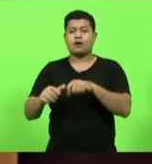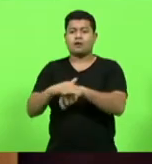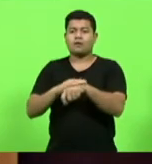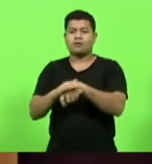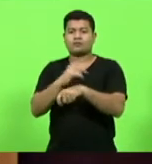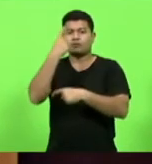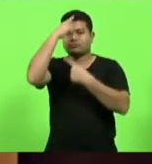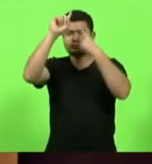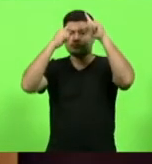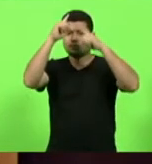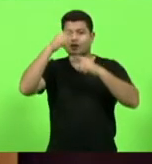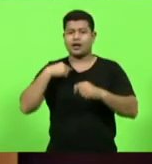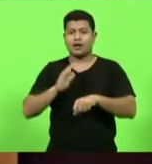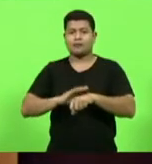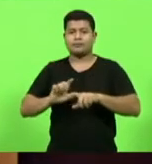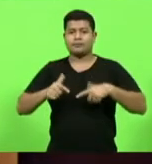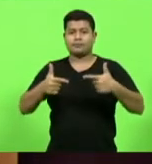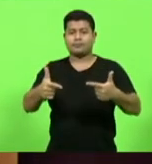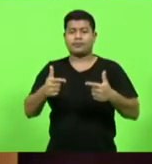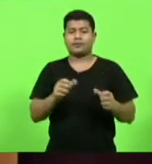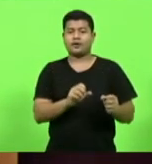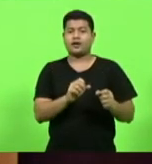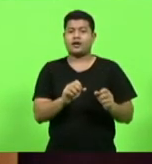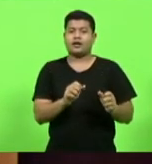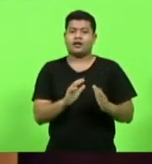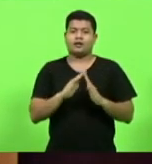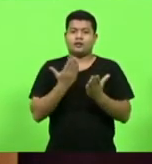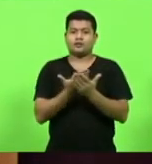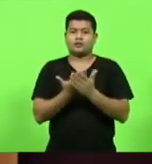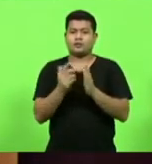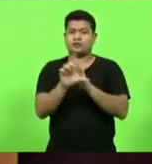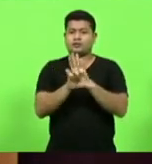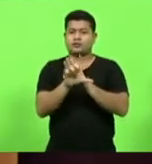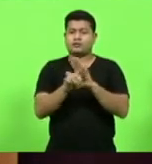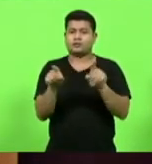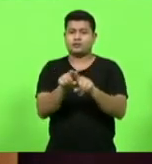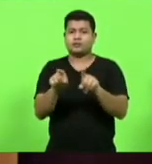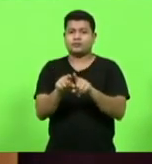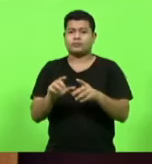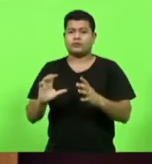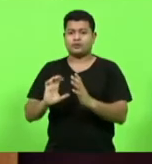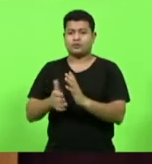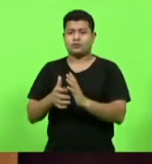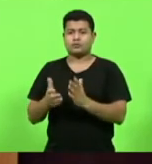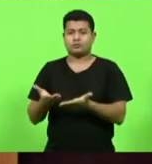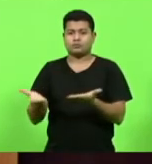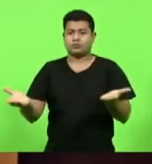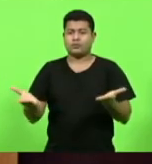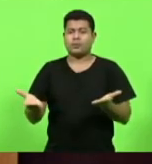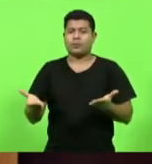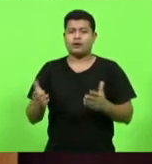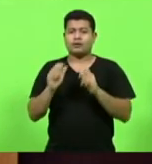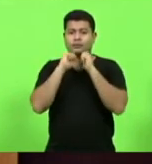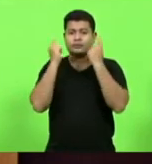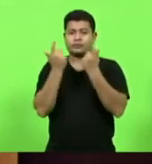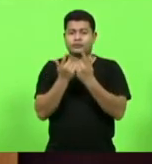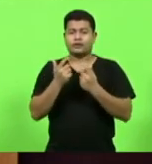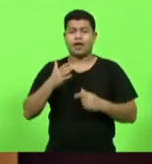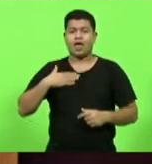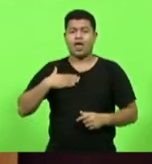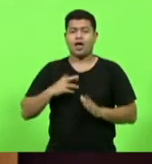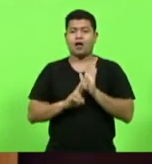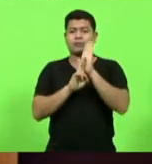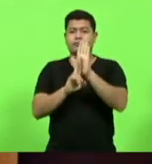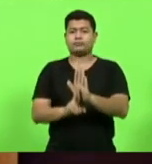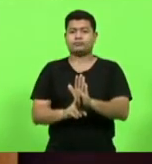uma iniciativa da Escola do Legislativo e da Bancada de Santa Catarina da Assembleia Legislativa. Coube a mim a honra